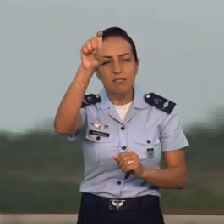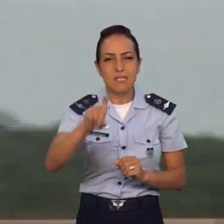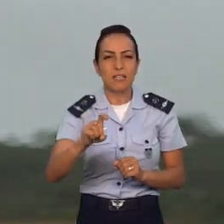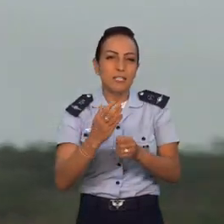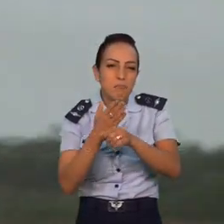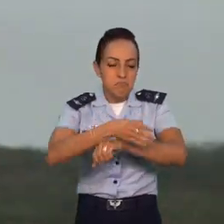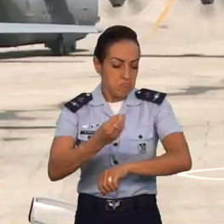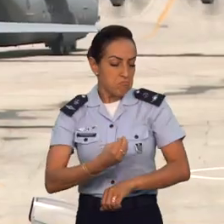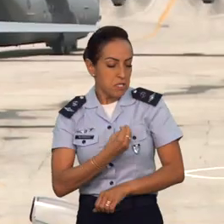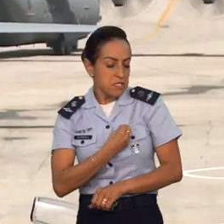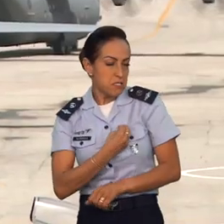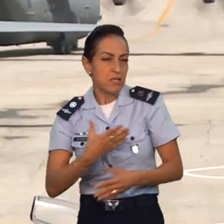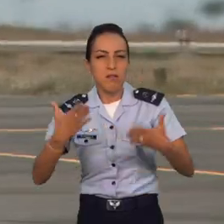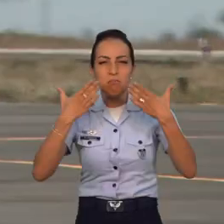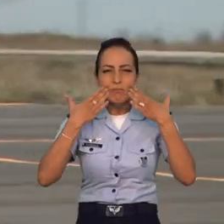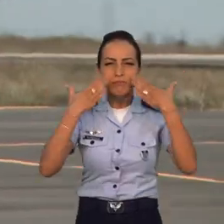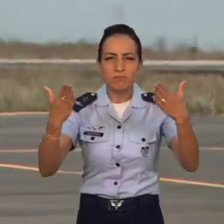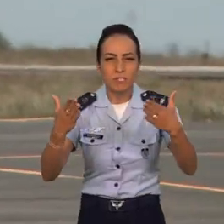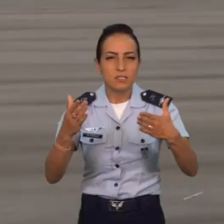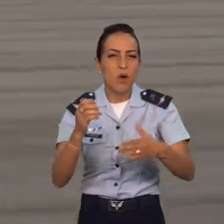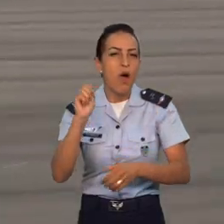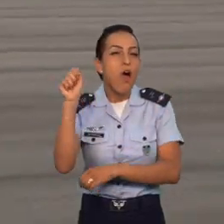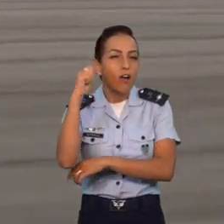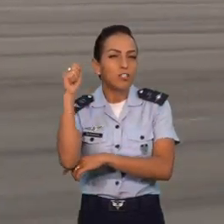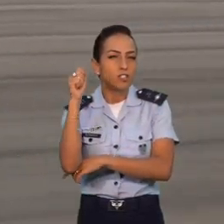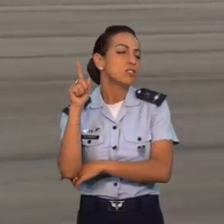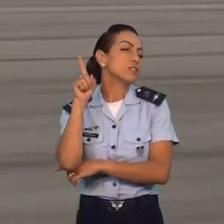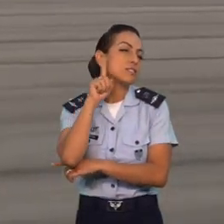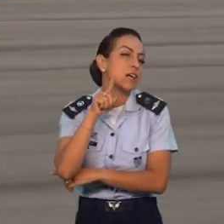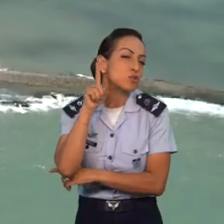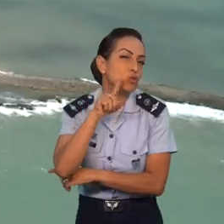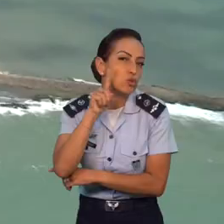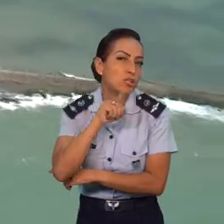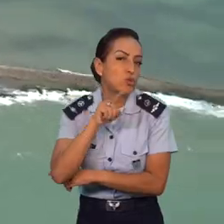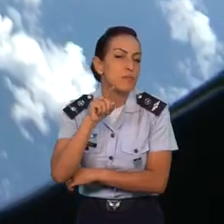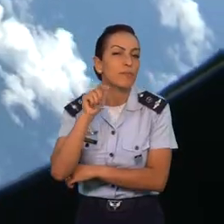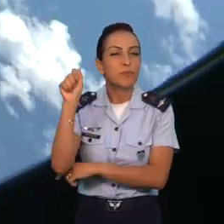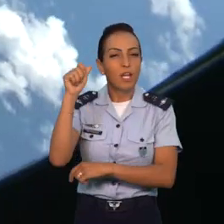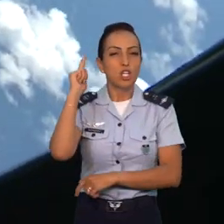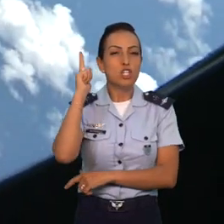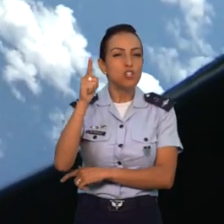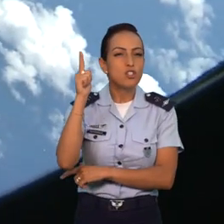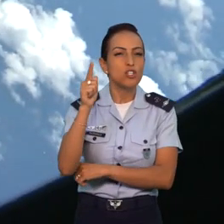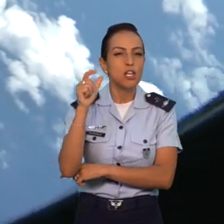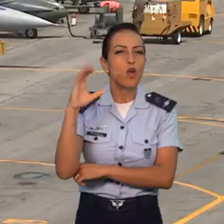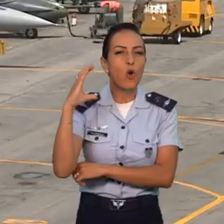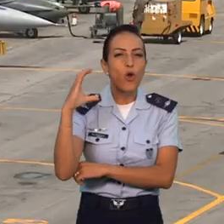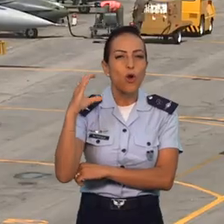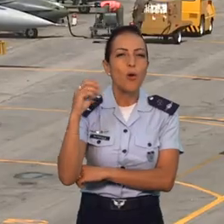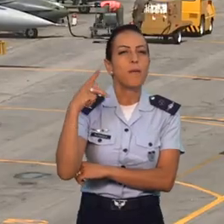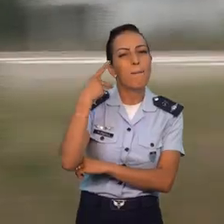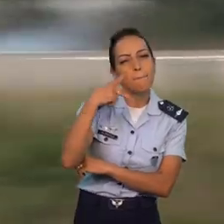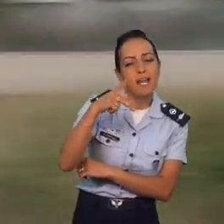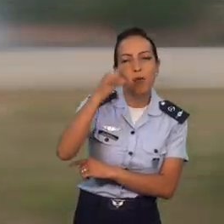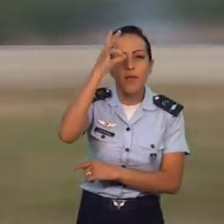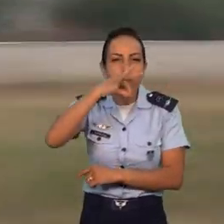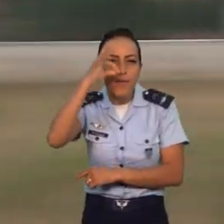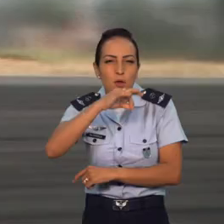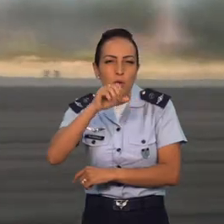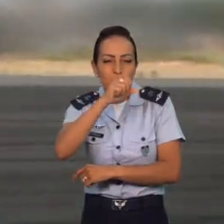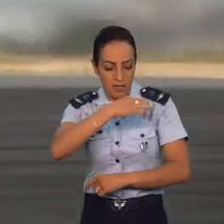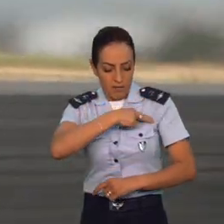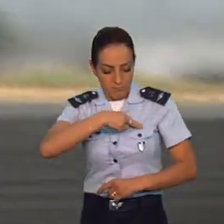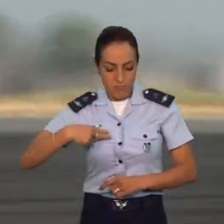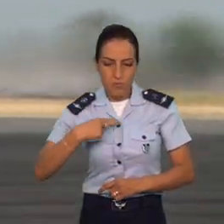Estão presentes no evento representantes da Argentina, Estados Unidos, Chile, Colômbia, Paraguai, Peru